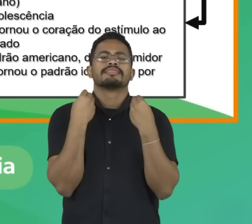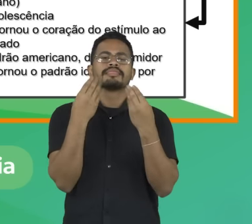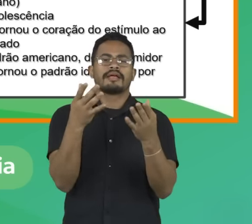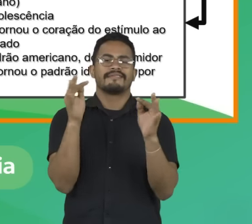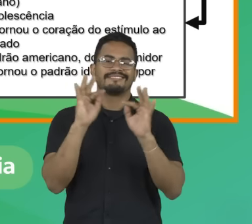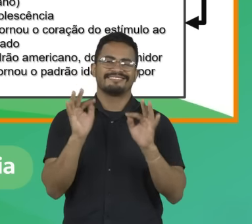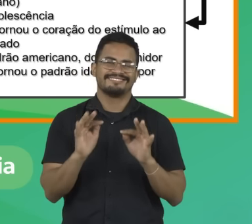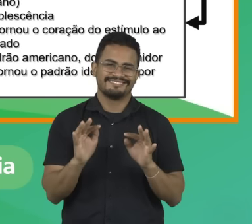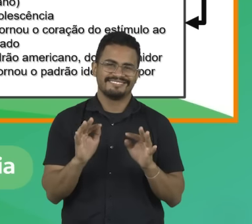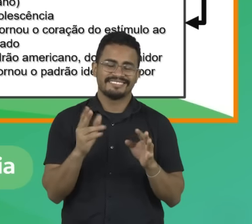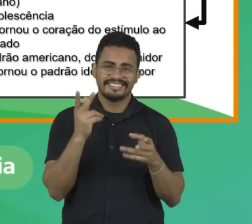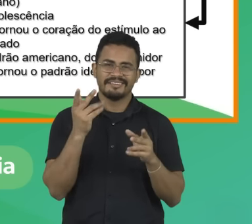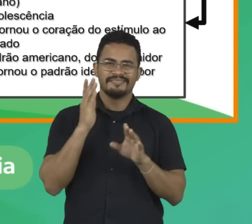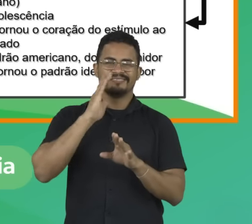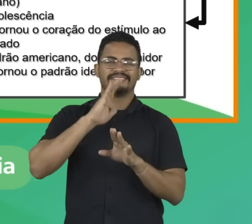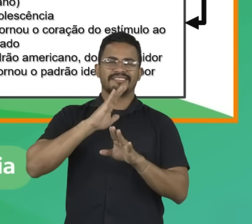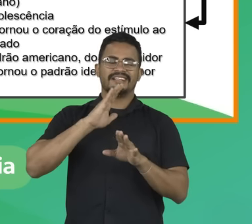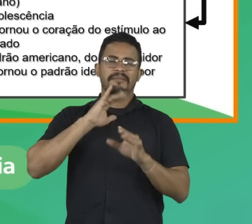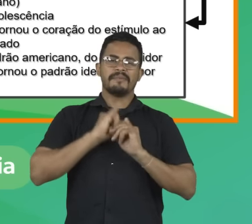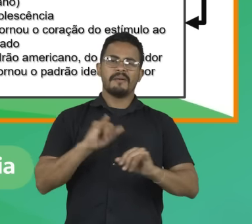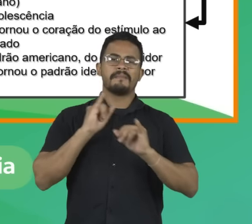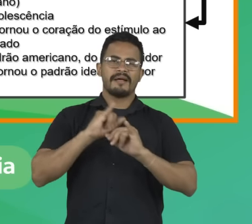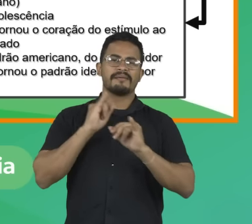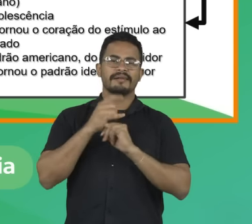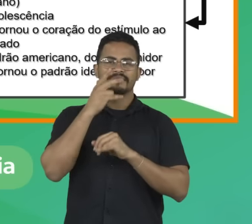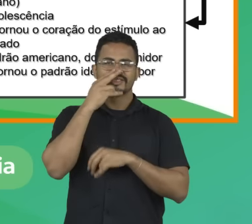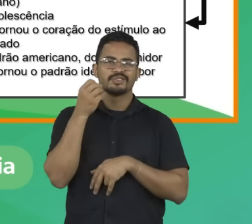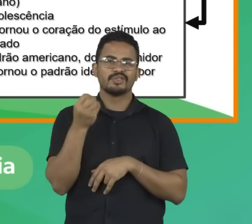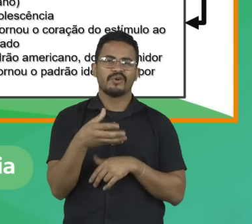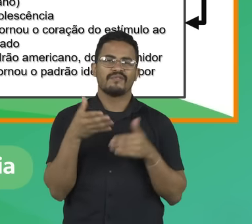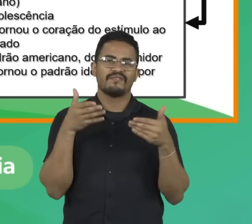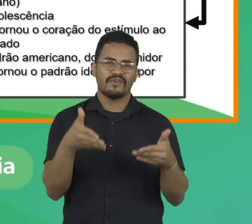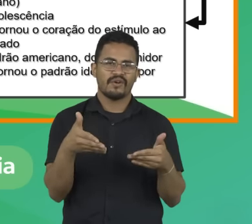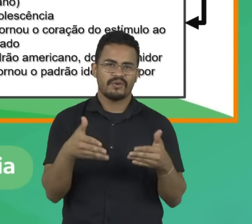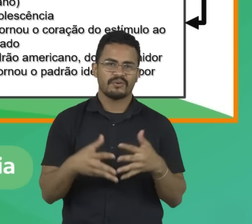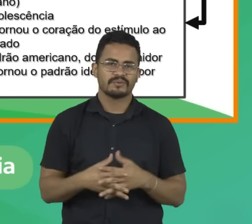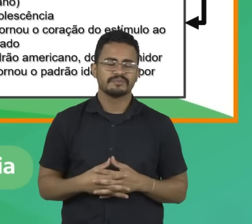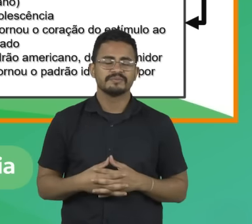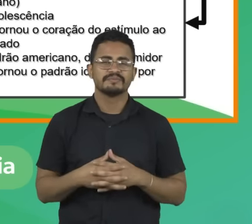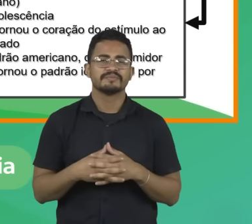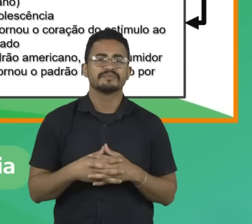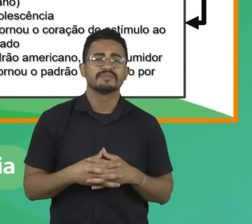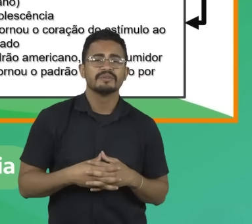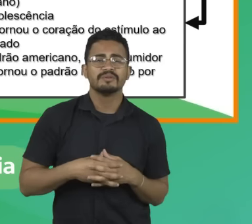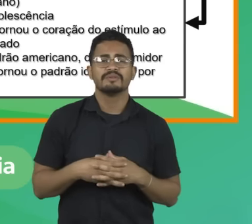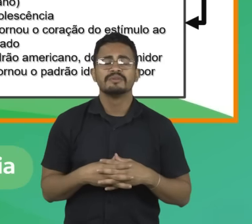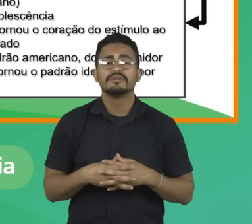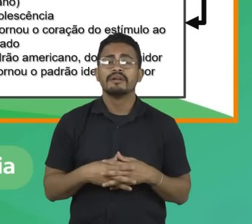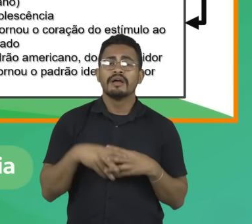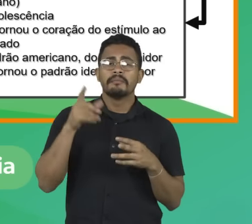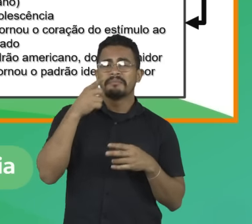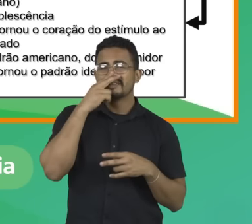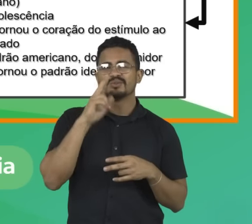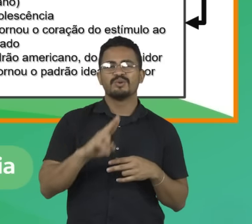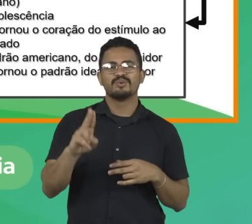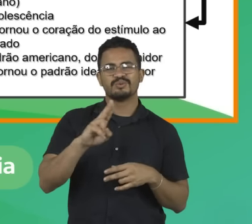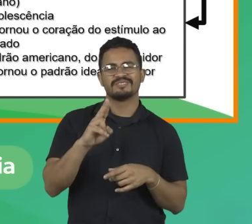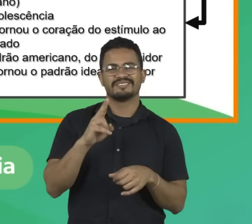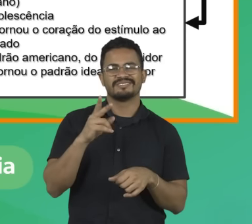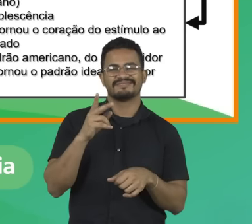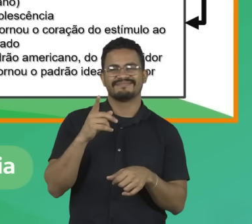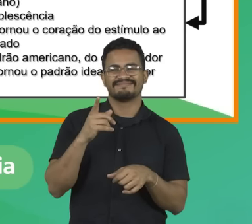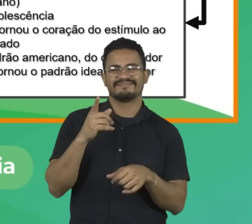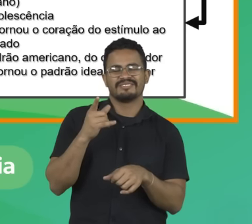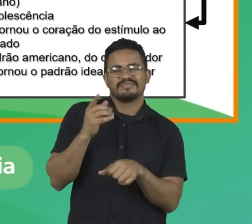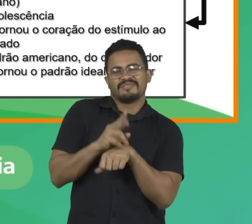propaganda agora era o novo foco disso. Era a arma desse negócio e no nosso peito bate um alvo muito fácil,